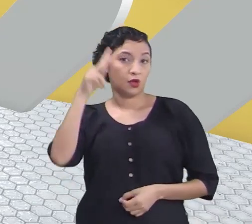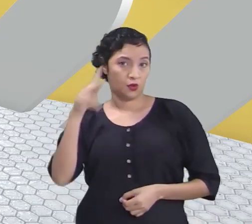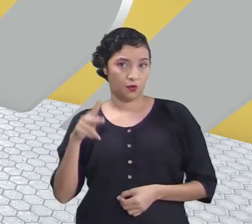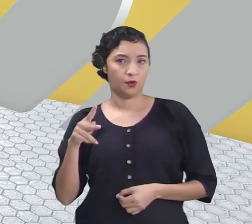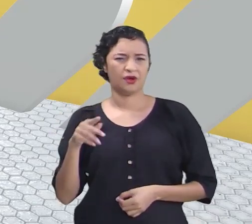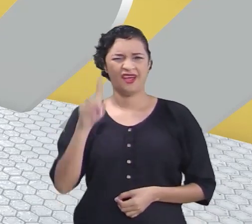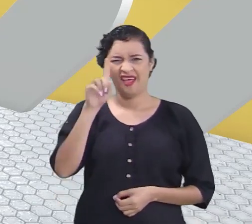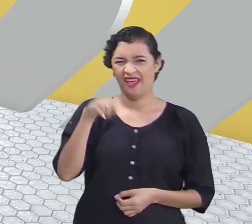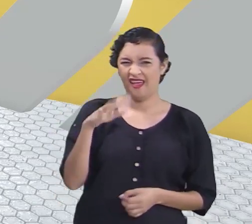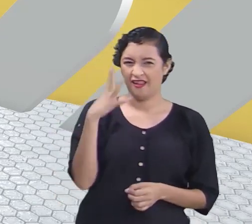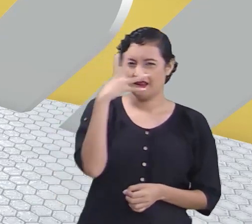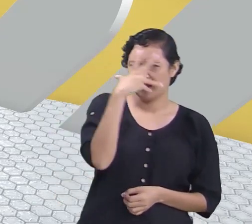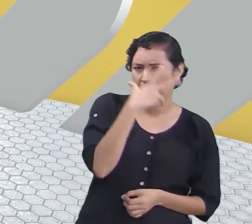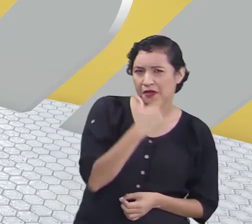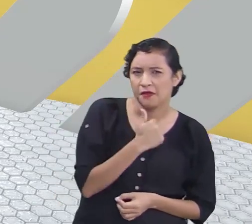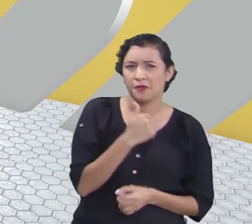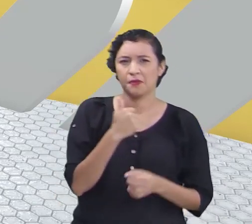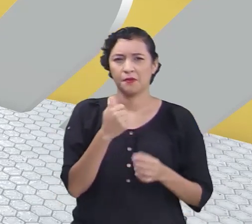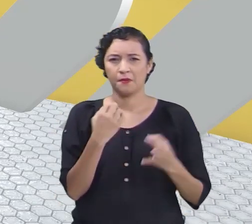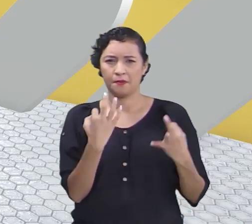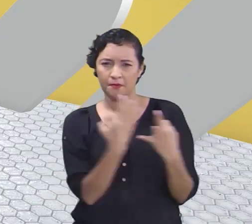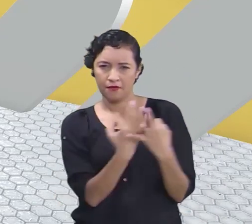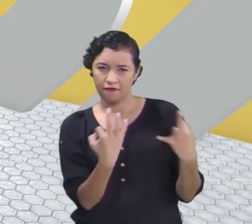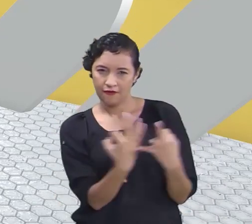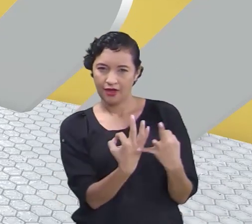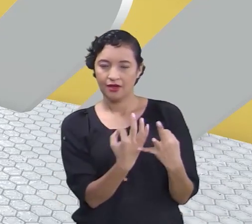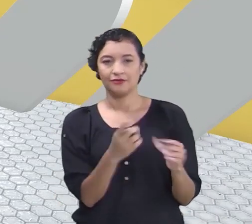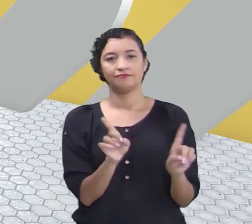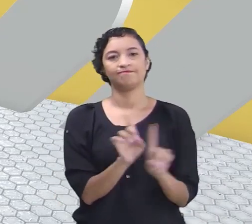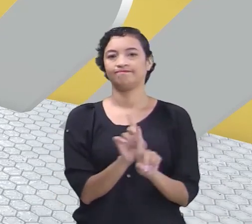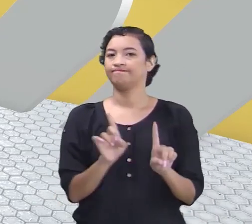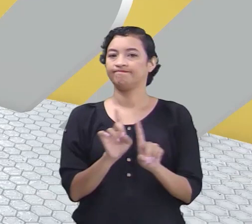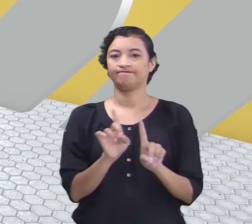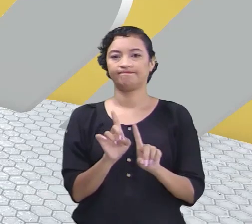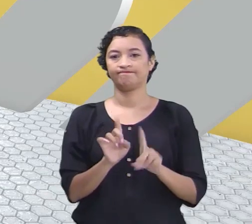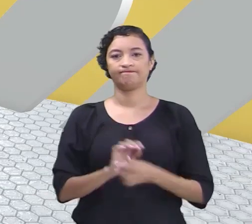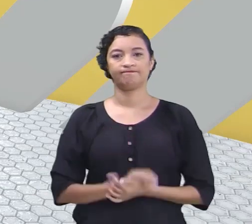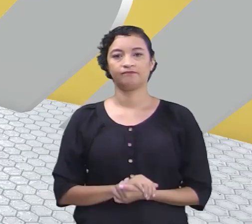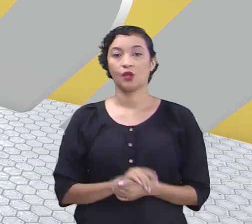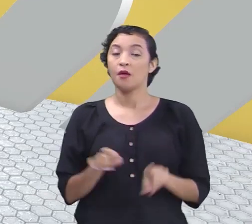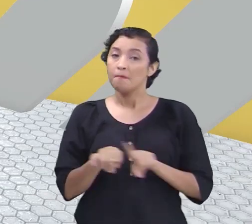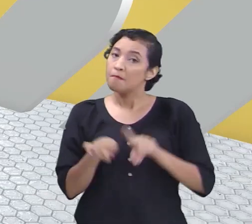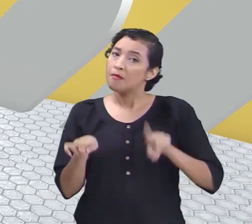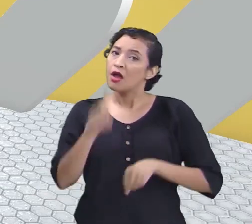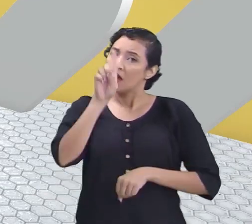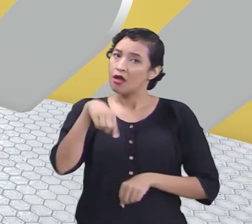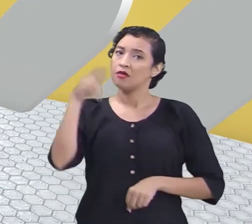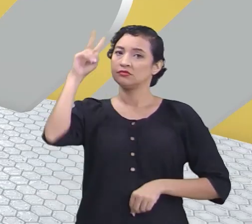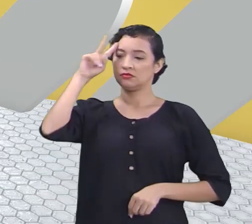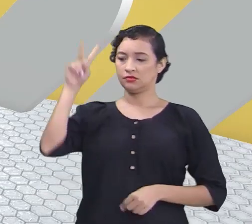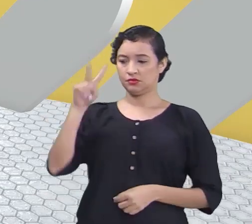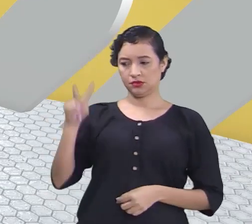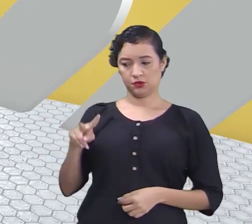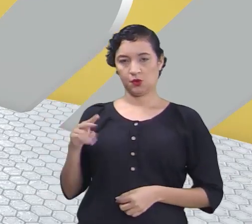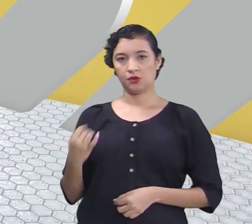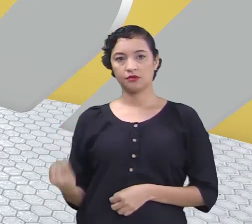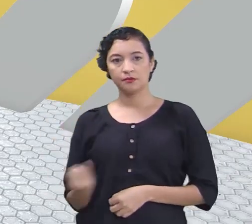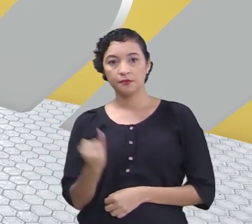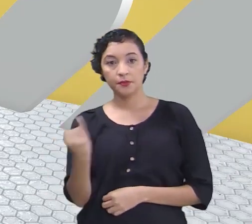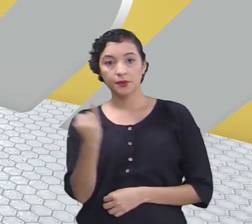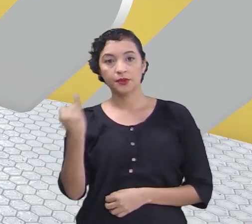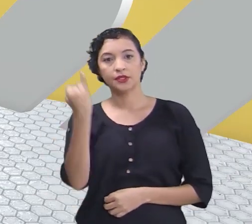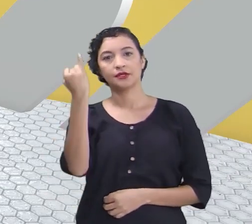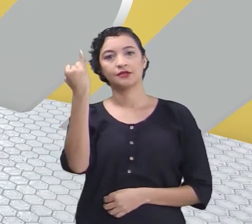linda, maravilhosa, incrível, esplêndida? Não, não é. Mas faz parte e é importante que nós venhamos